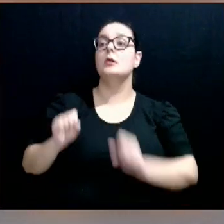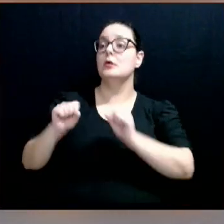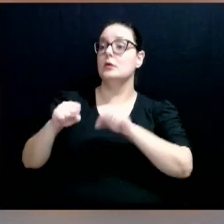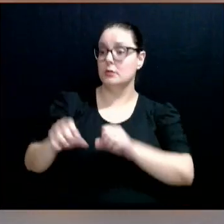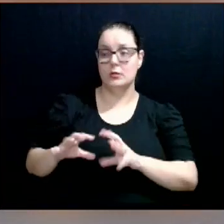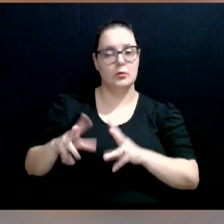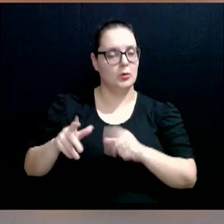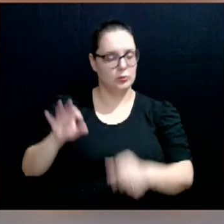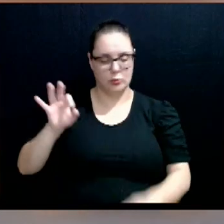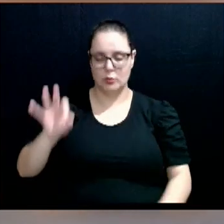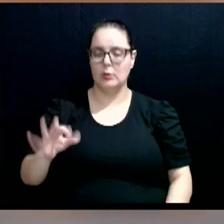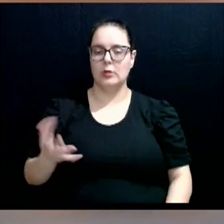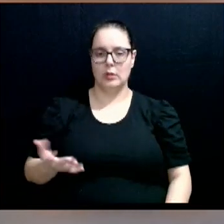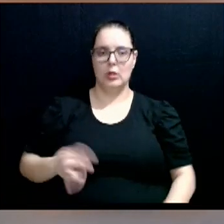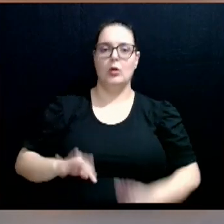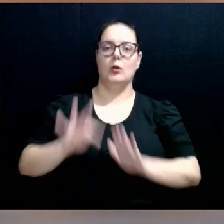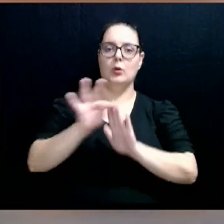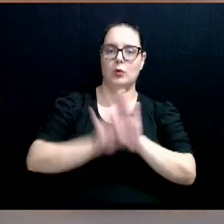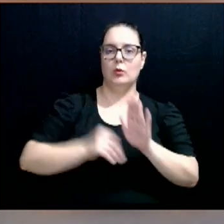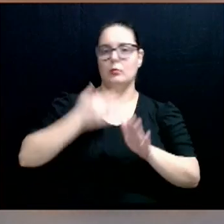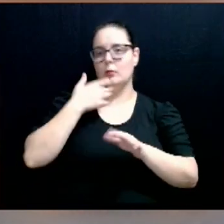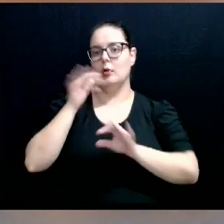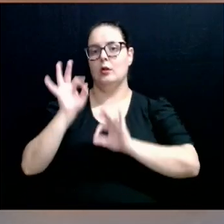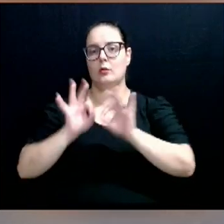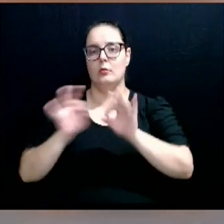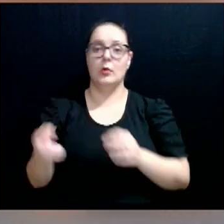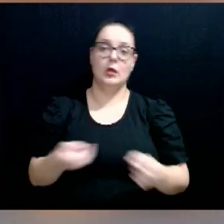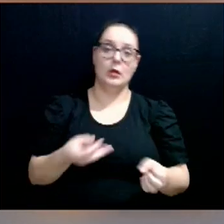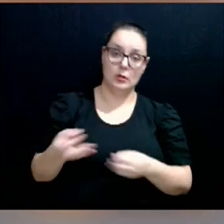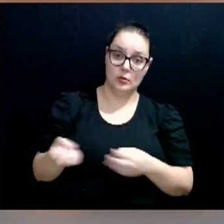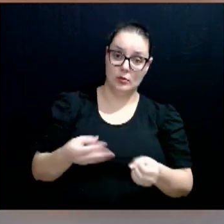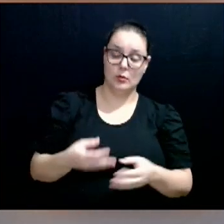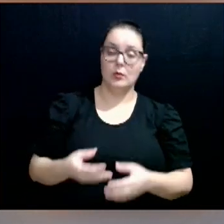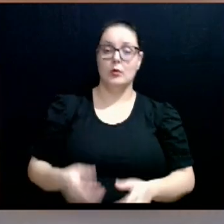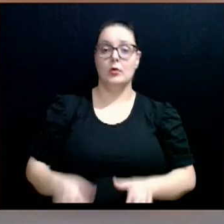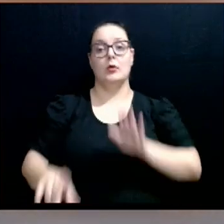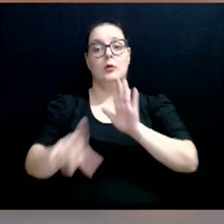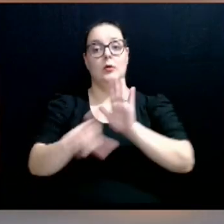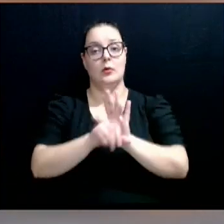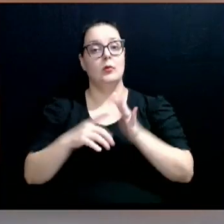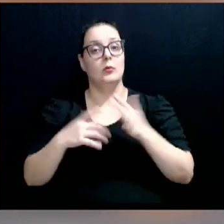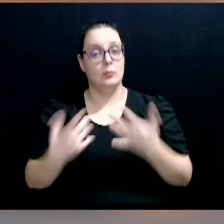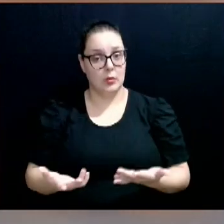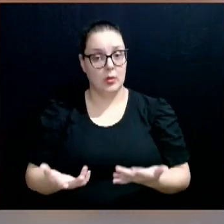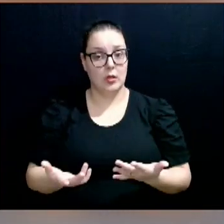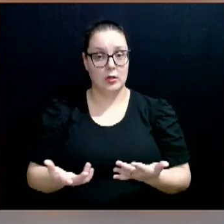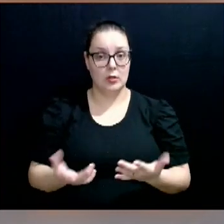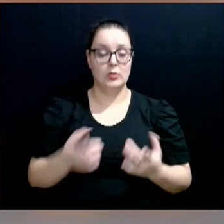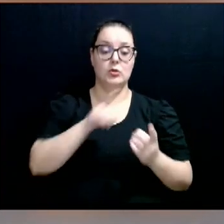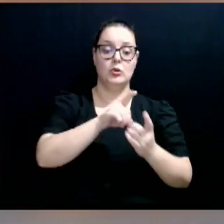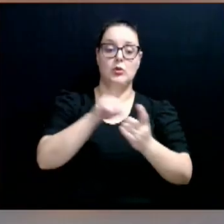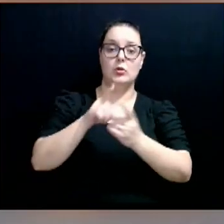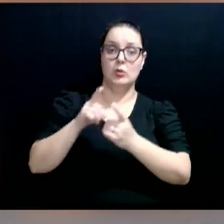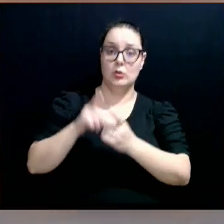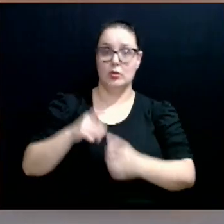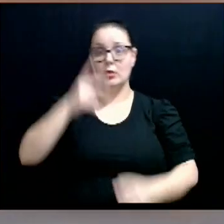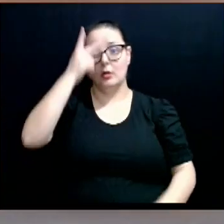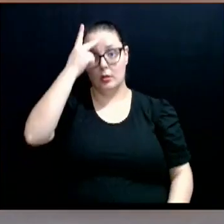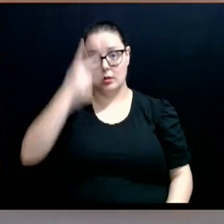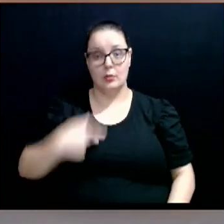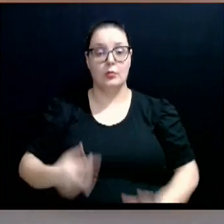Um texto melhor elaborado, atualizado, com uma legislação que contempla aquilo que a própria legislação